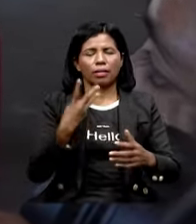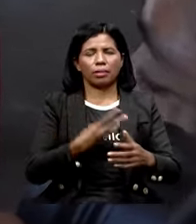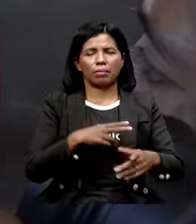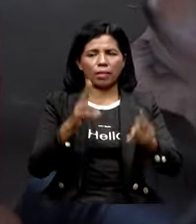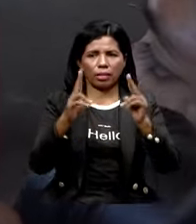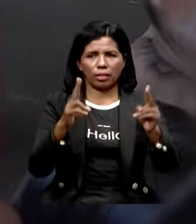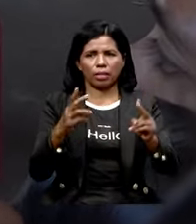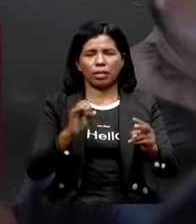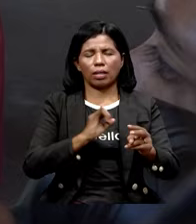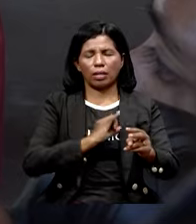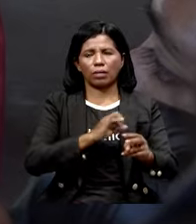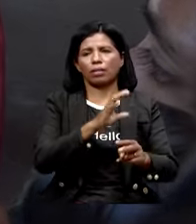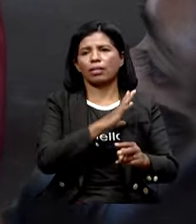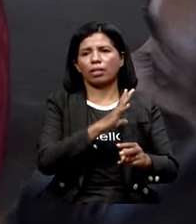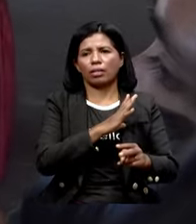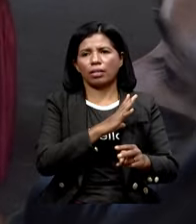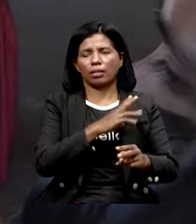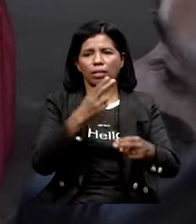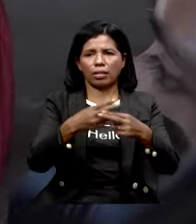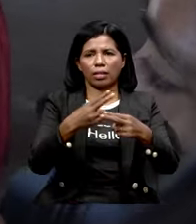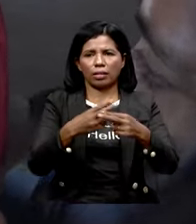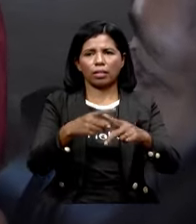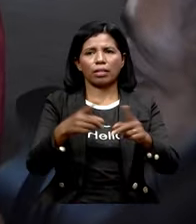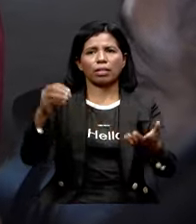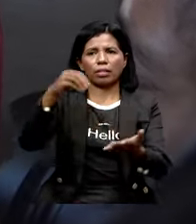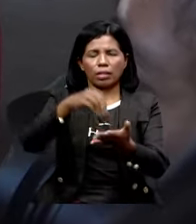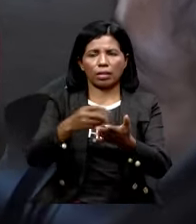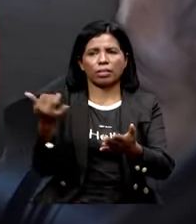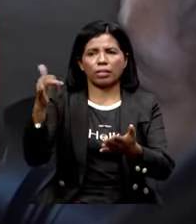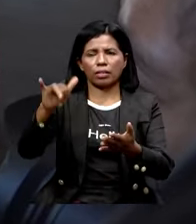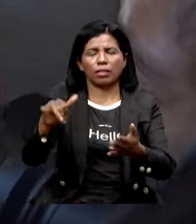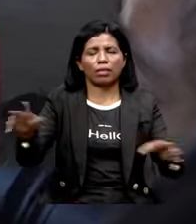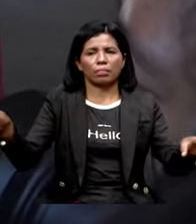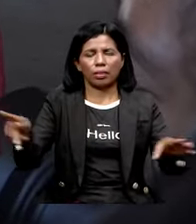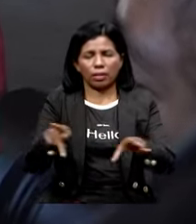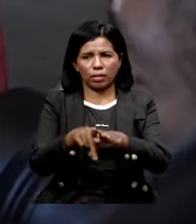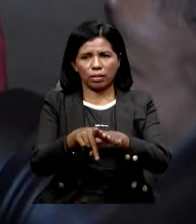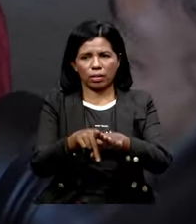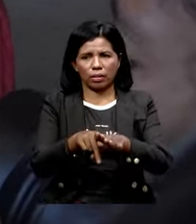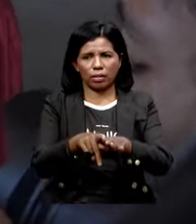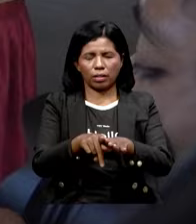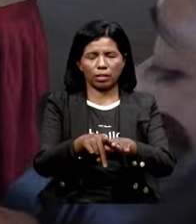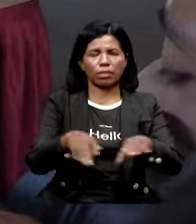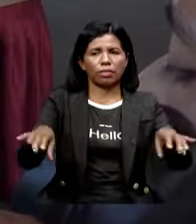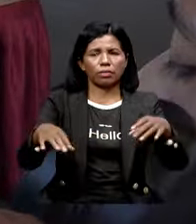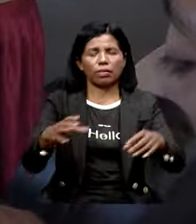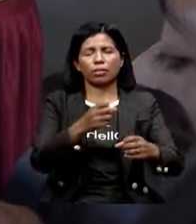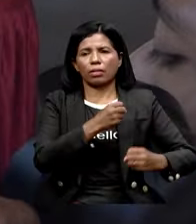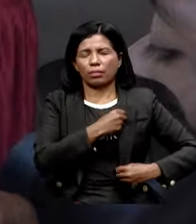né? Agora o rei, Laran, mas vê tal, de ser a parte de uma luta